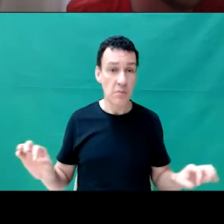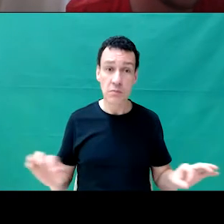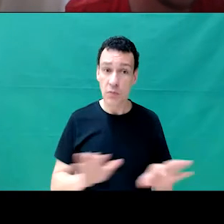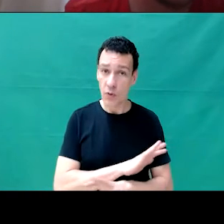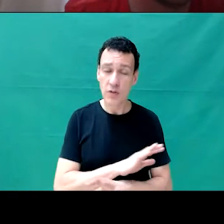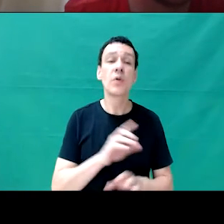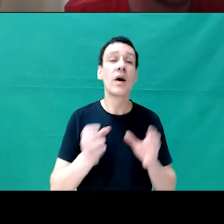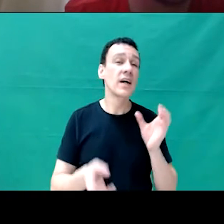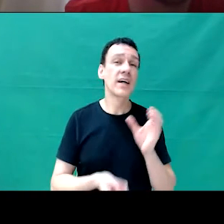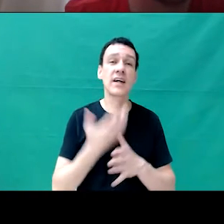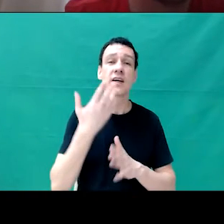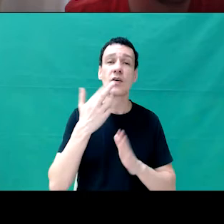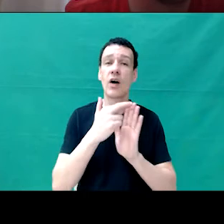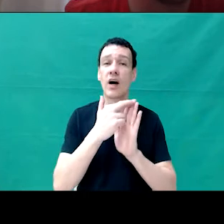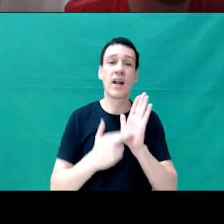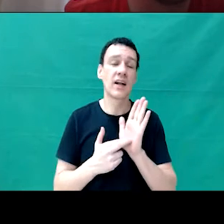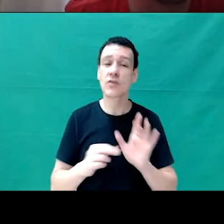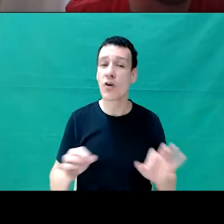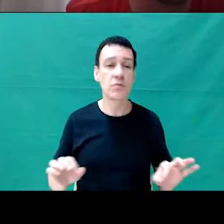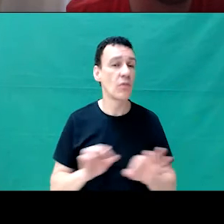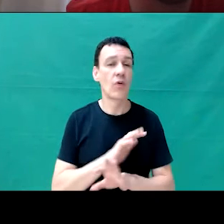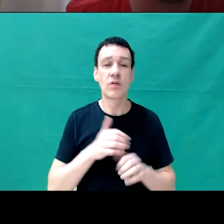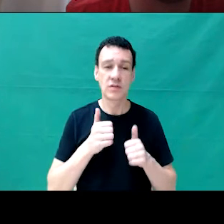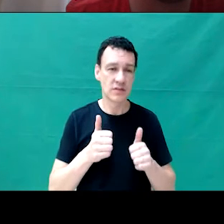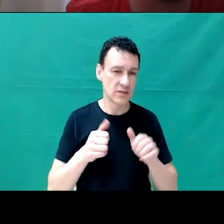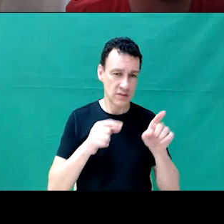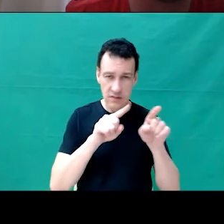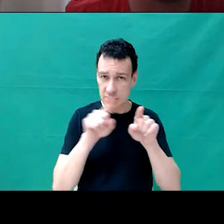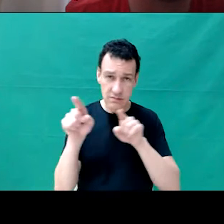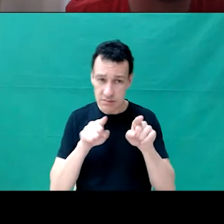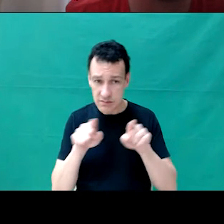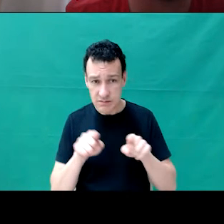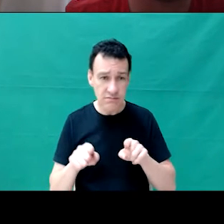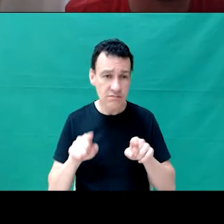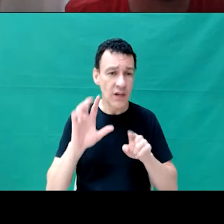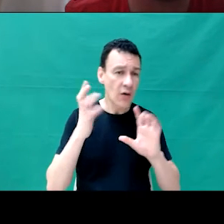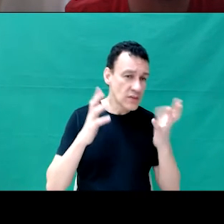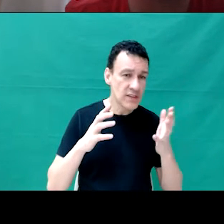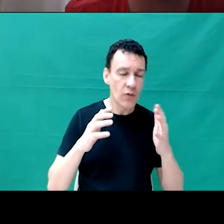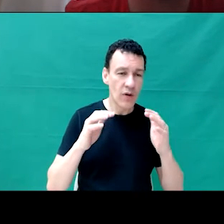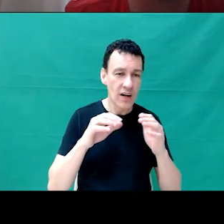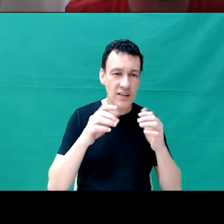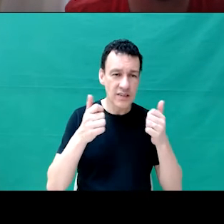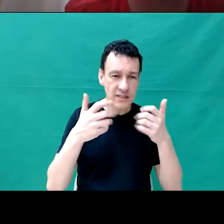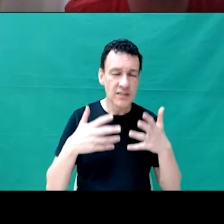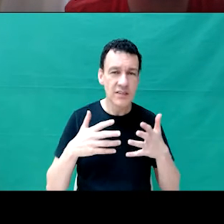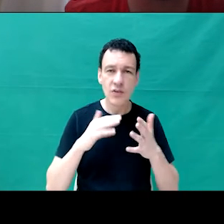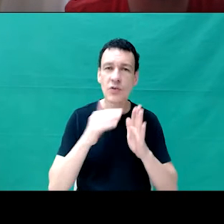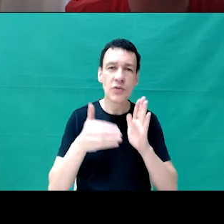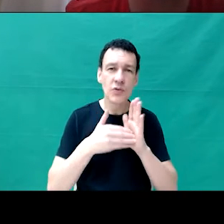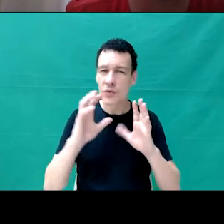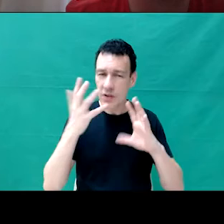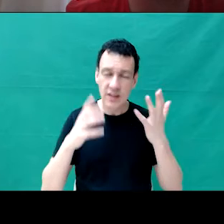ó. Ele gerou um terminal aqui falando a quantidade de casos que passaram, são